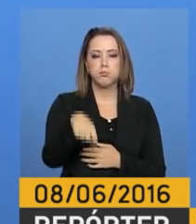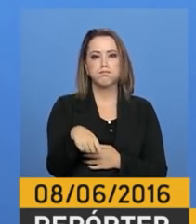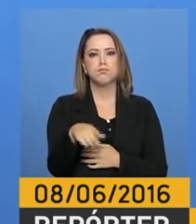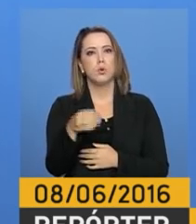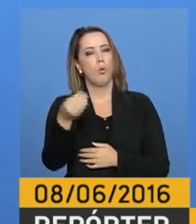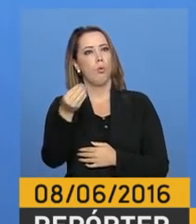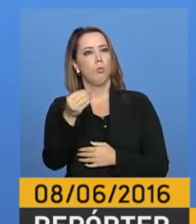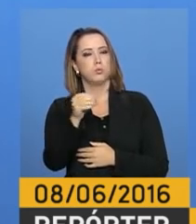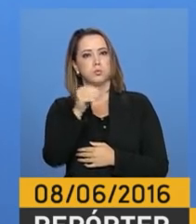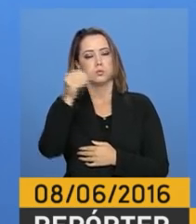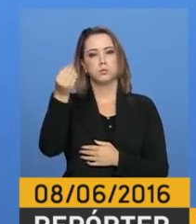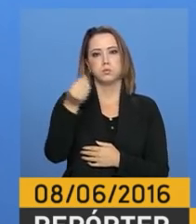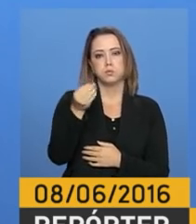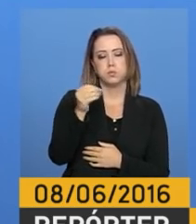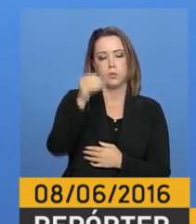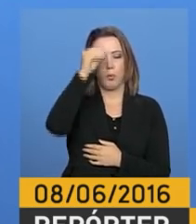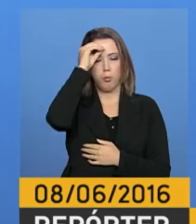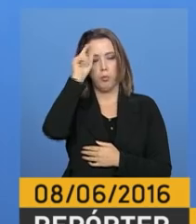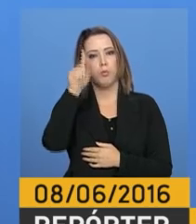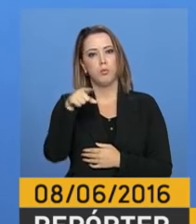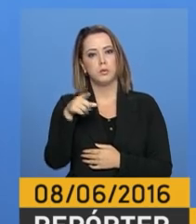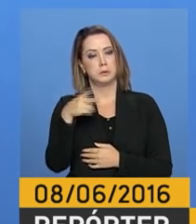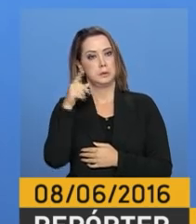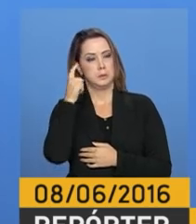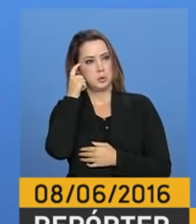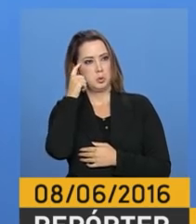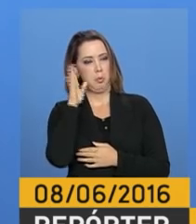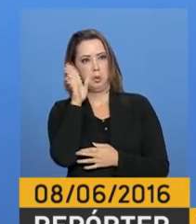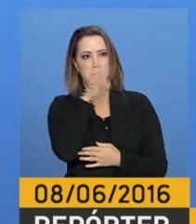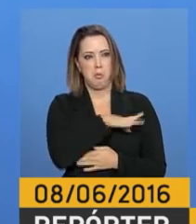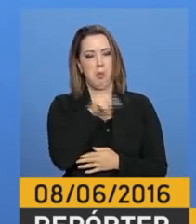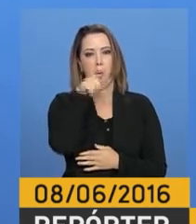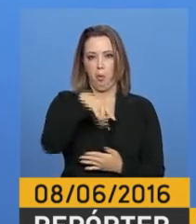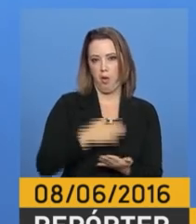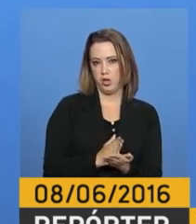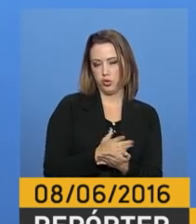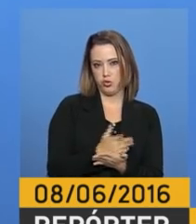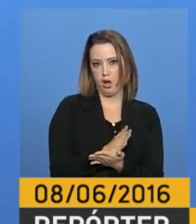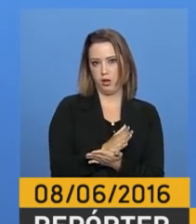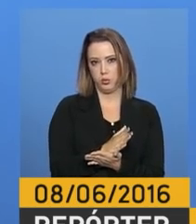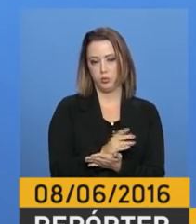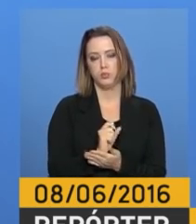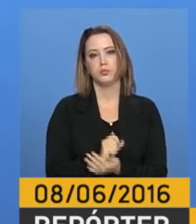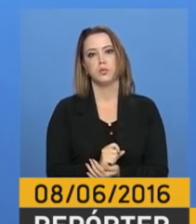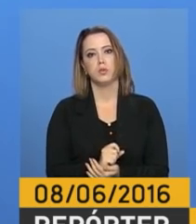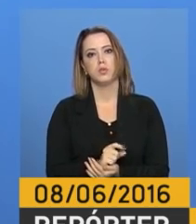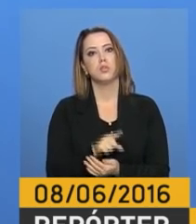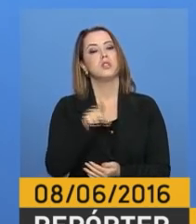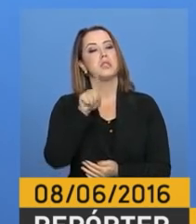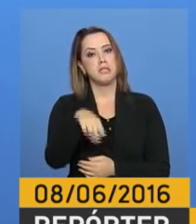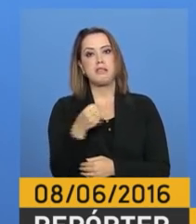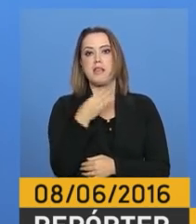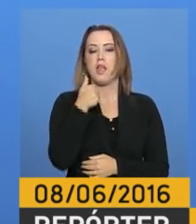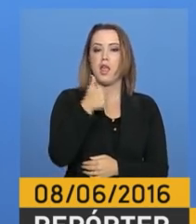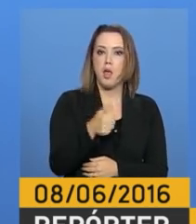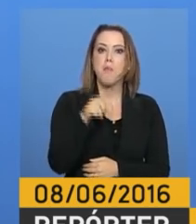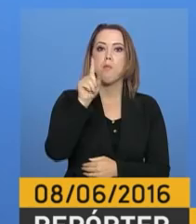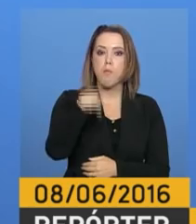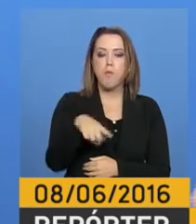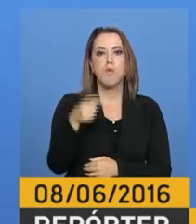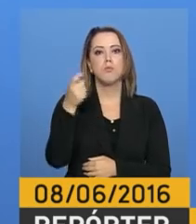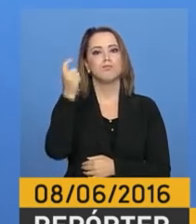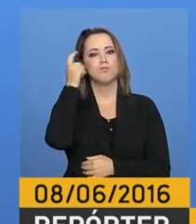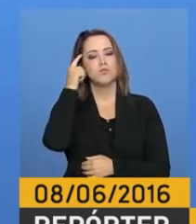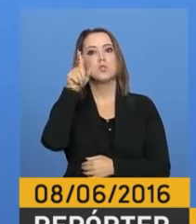pessimista é um chato e que bom mesmo é ser